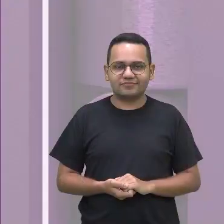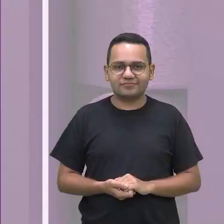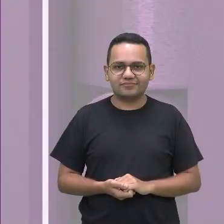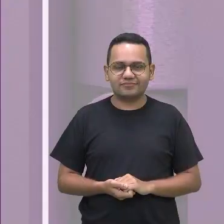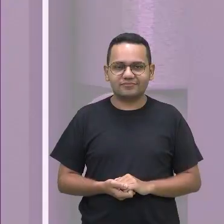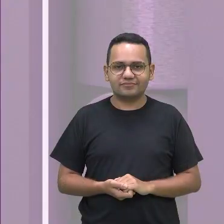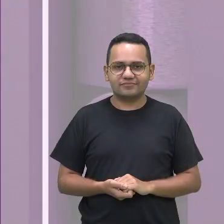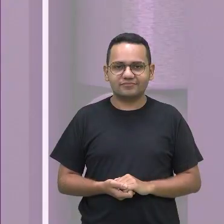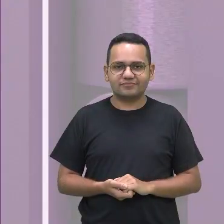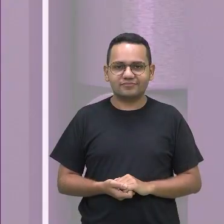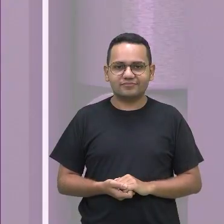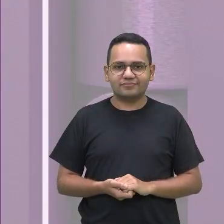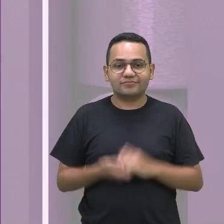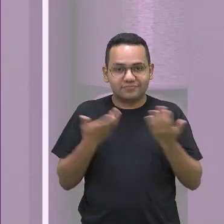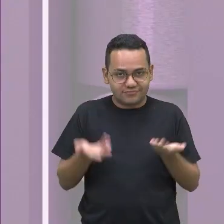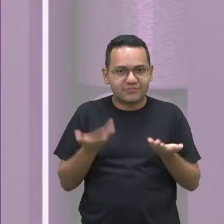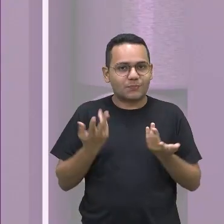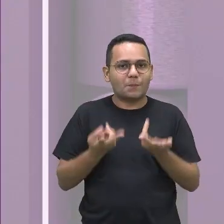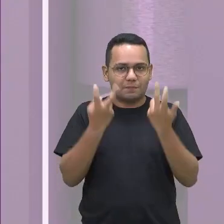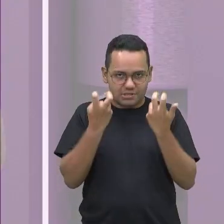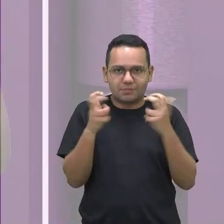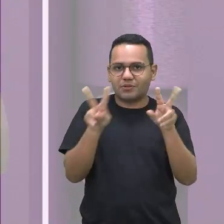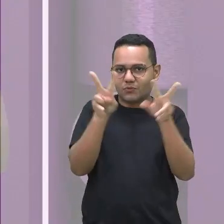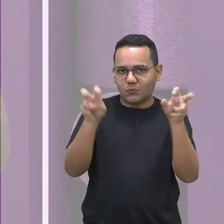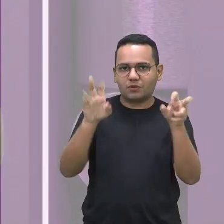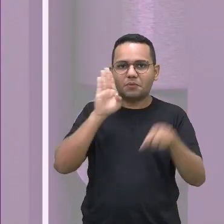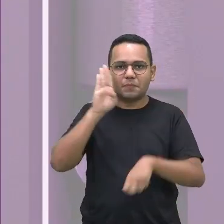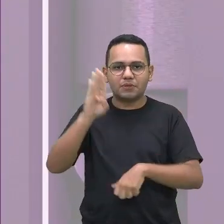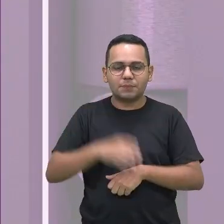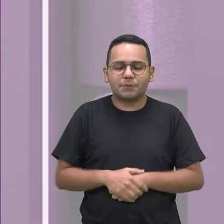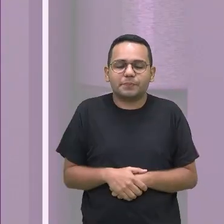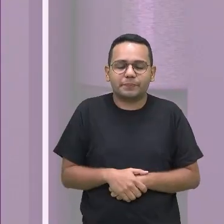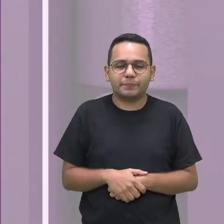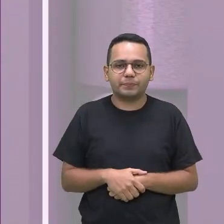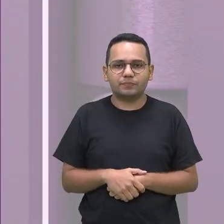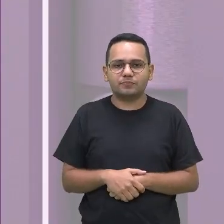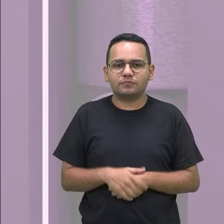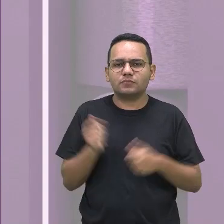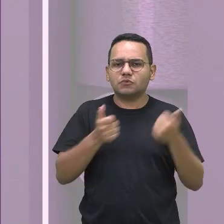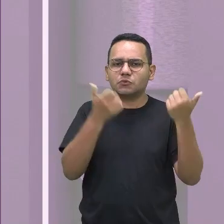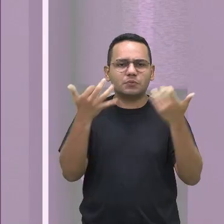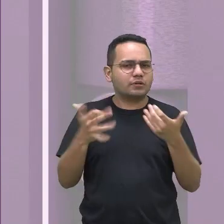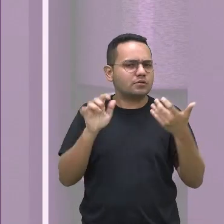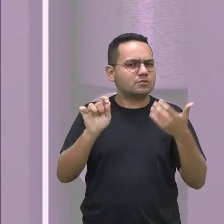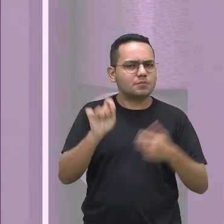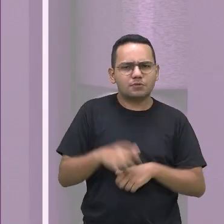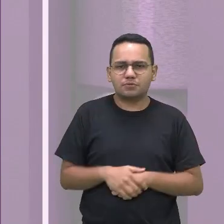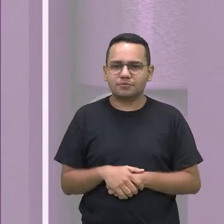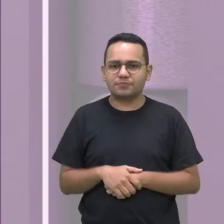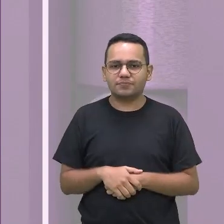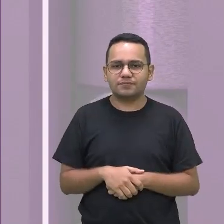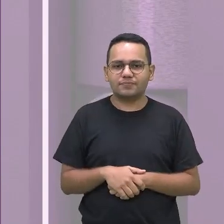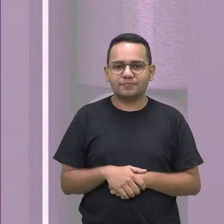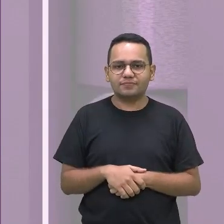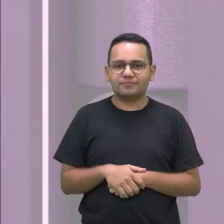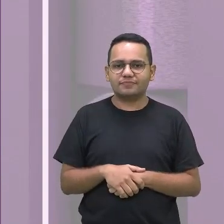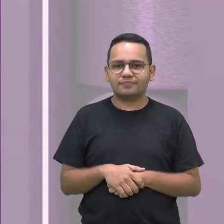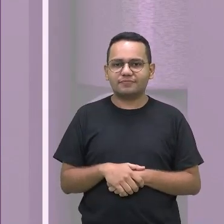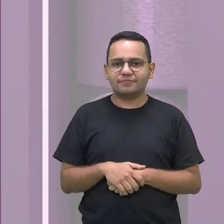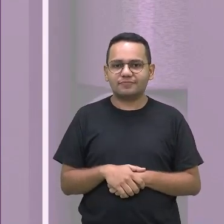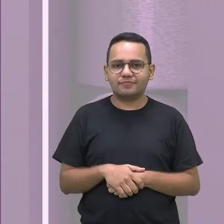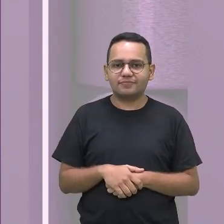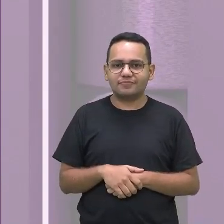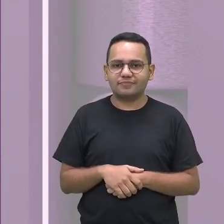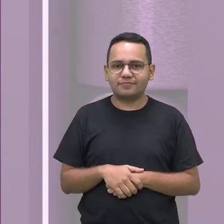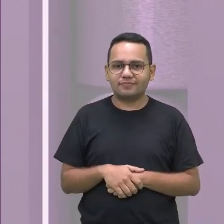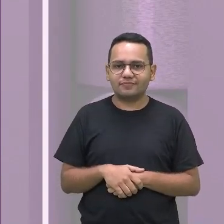Então, como vimos aí no nosso objeto de conhecimento, nós vamos estar aqui estudando sobre ângulos, mais propriamente